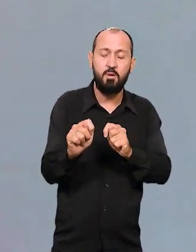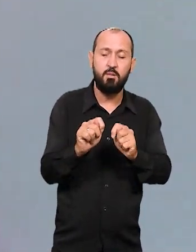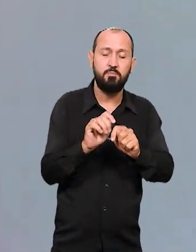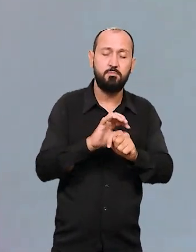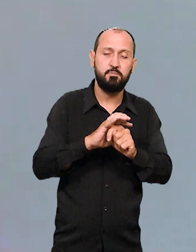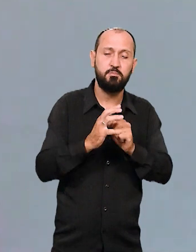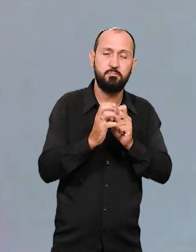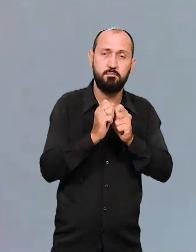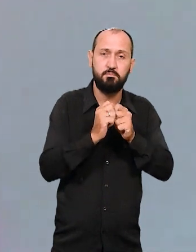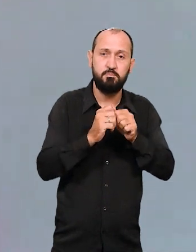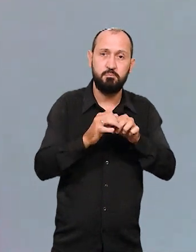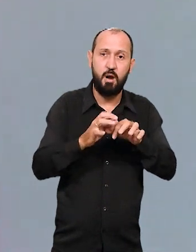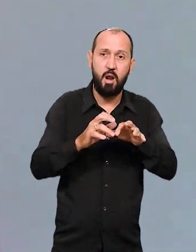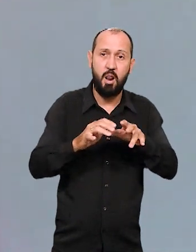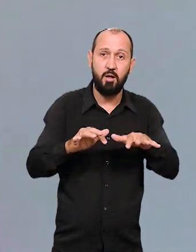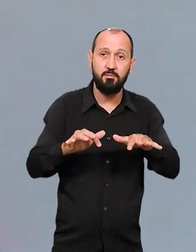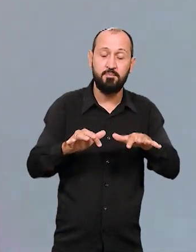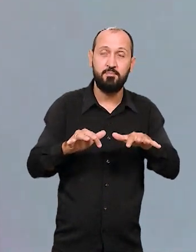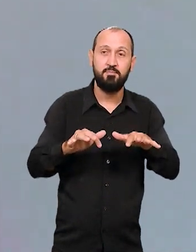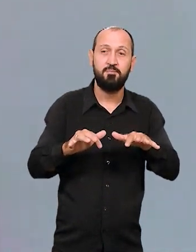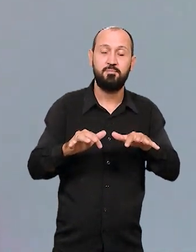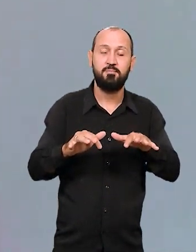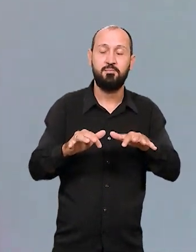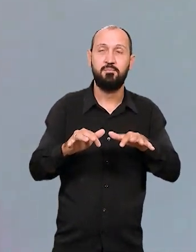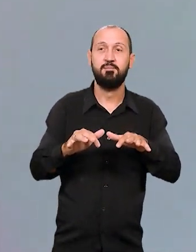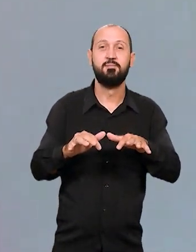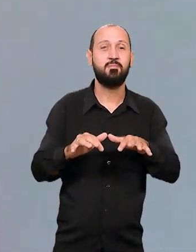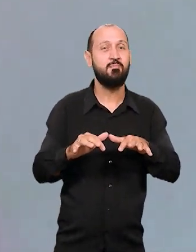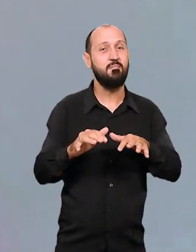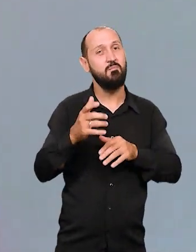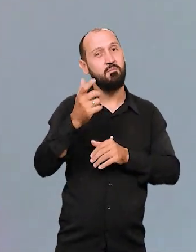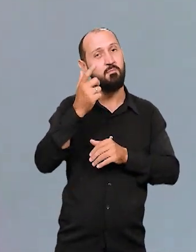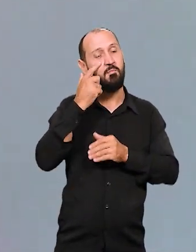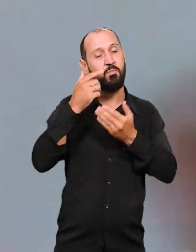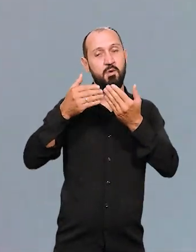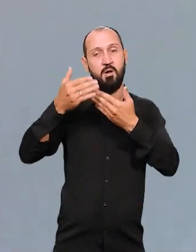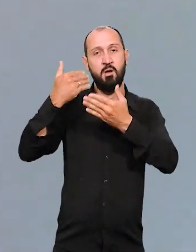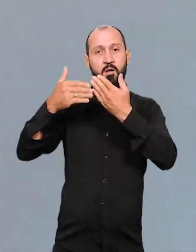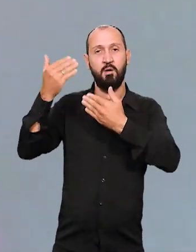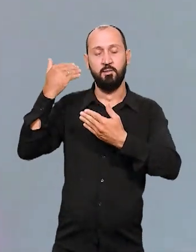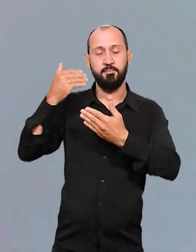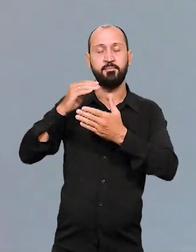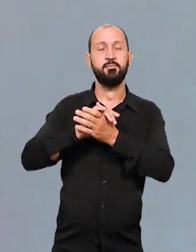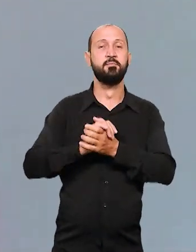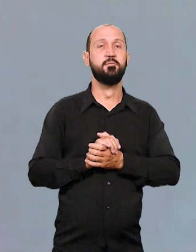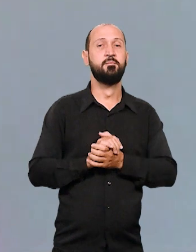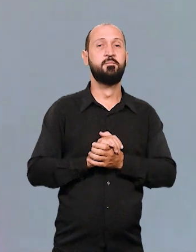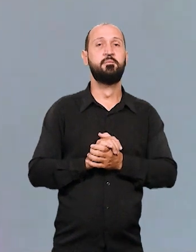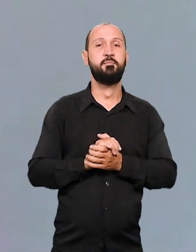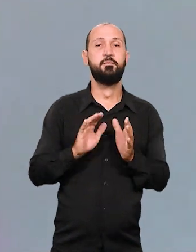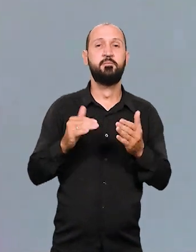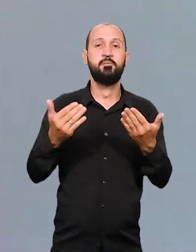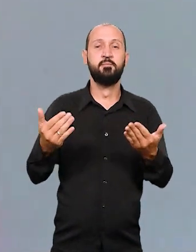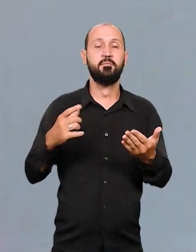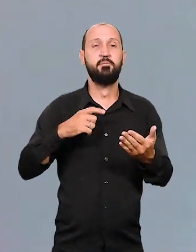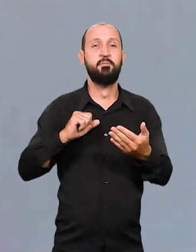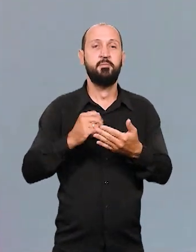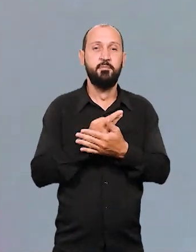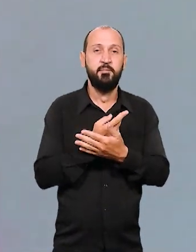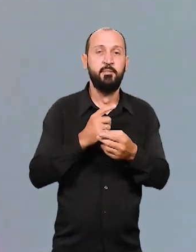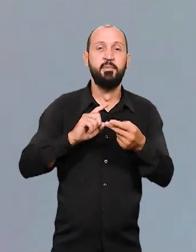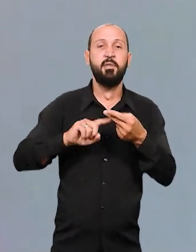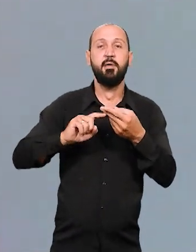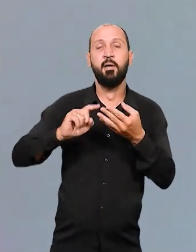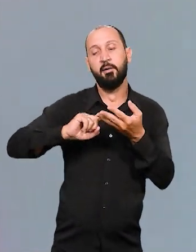da pandemia de que nós tínhamos observado nos últimos anos. E isso